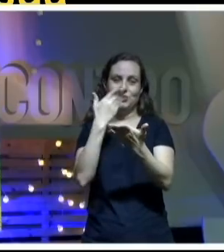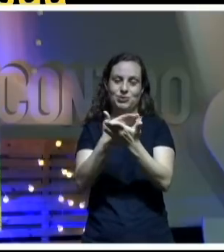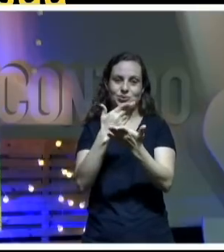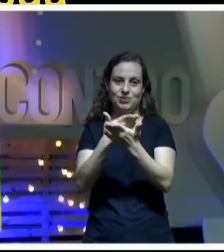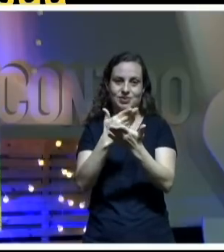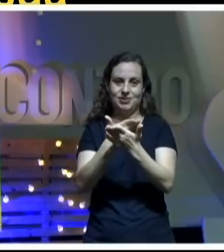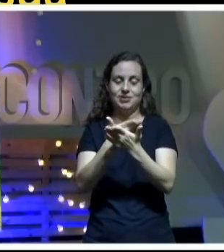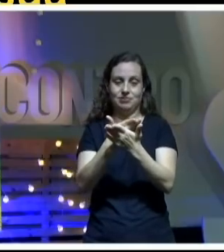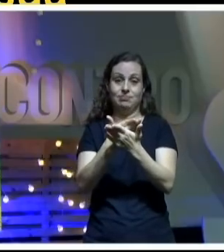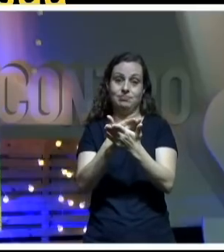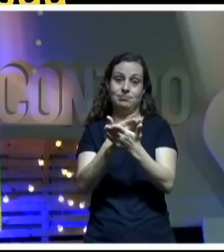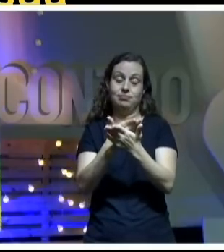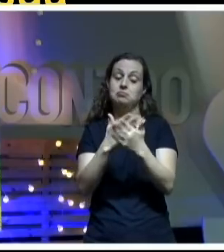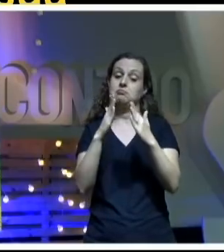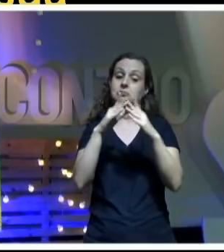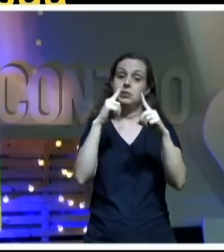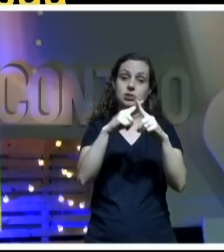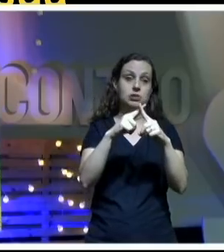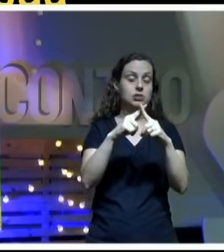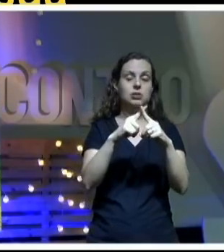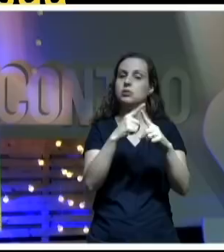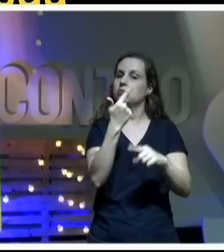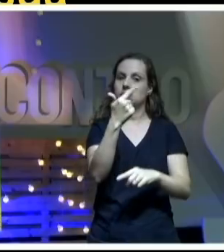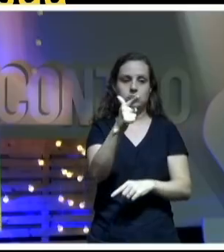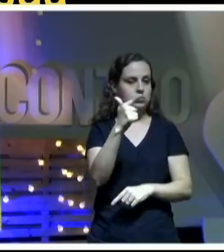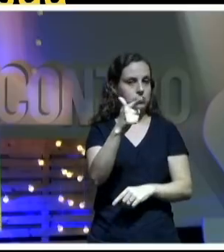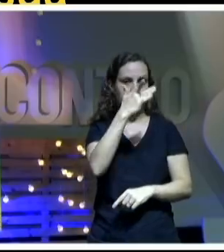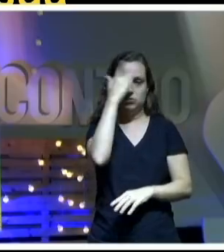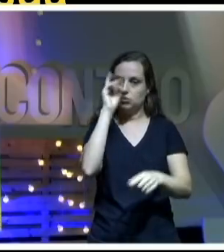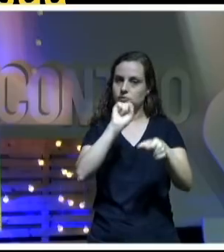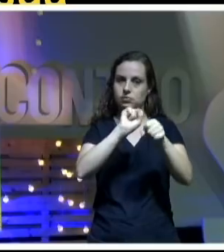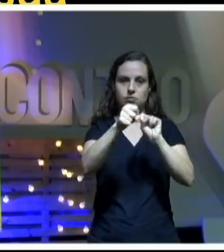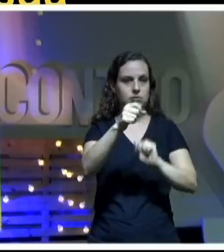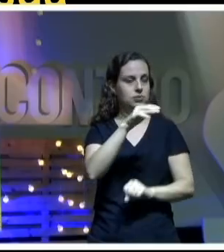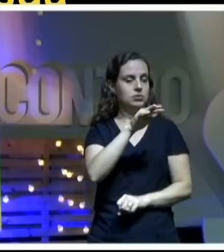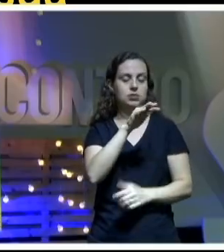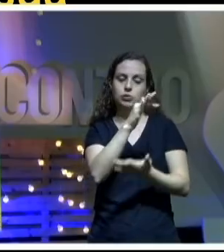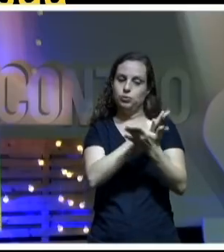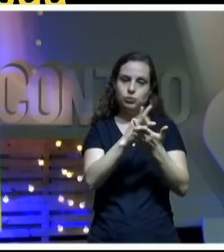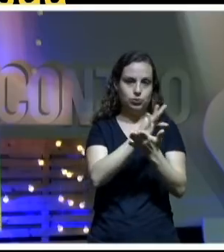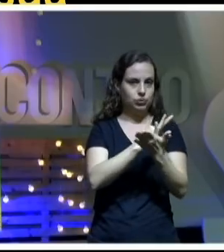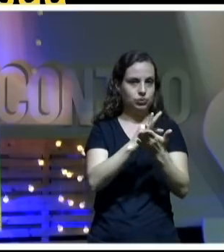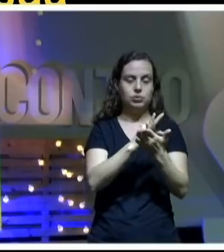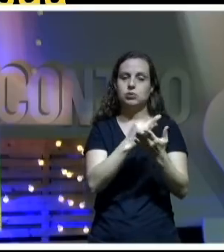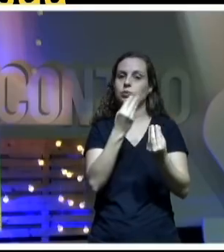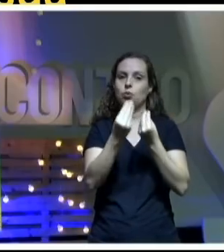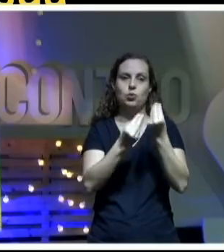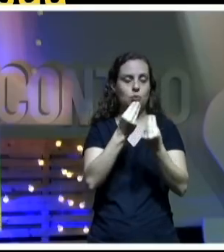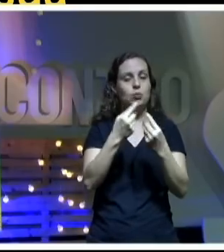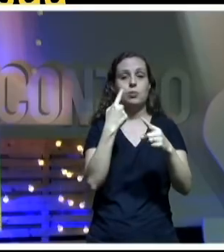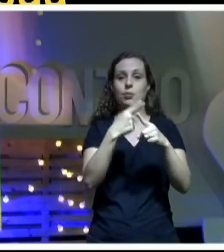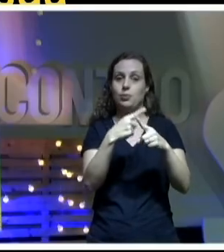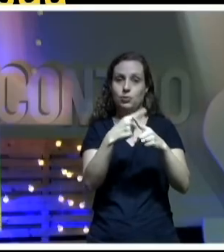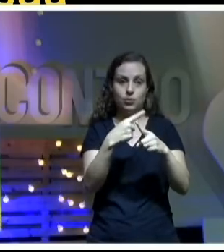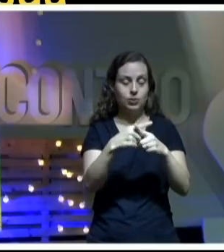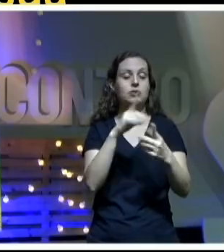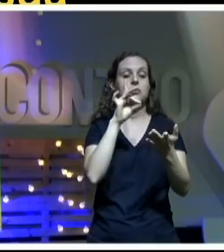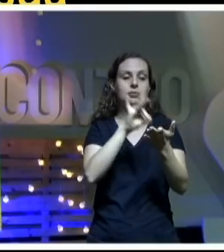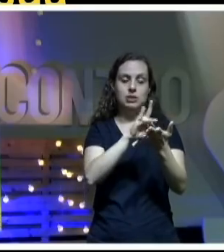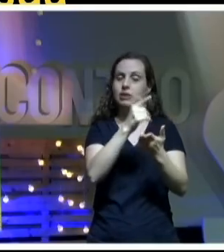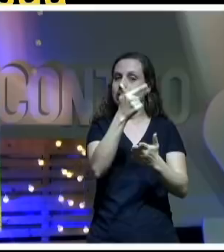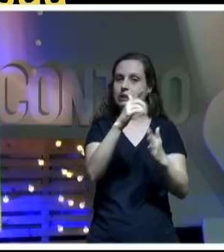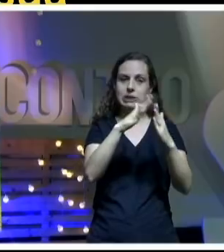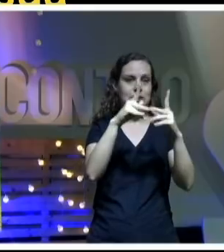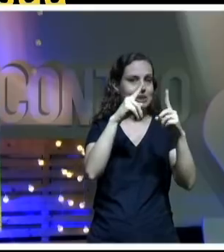da teologia ou seja a igreja pobre de teólogos porque os teólogos estão na universidade ea universidade é pobre de igreja porque os teólogos